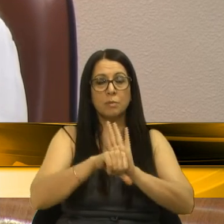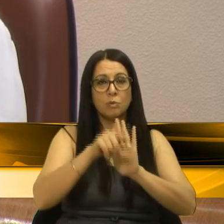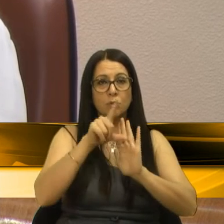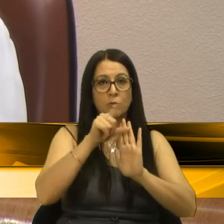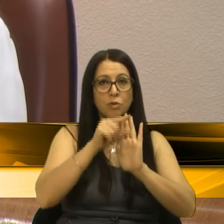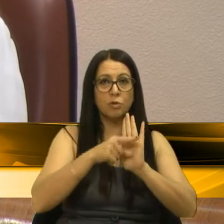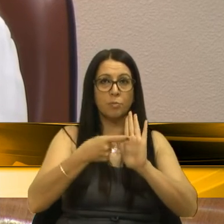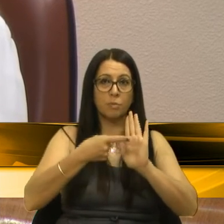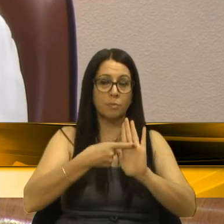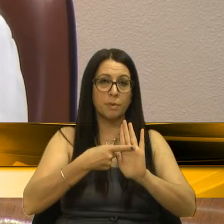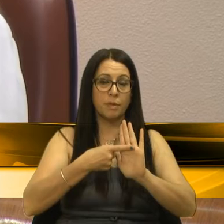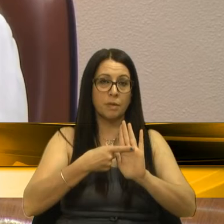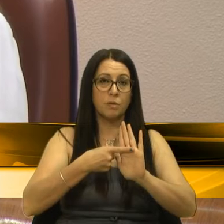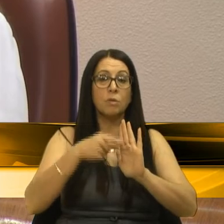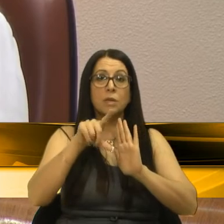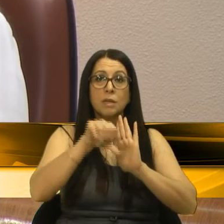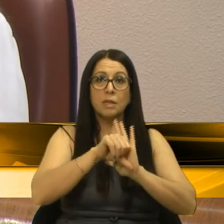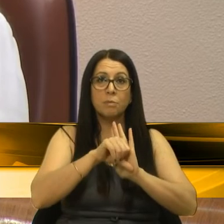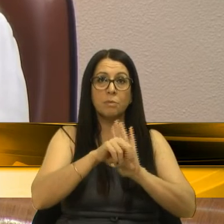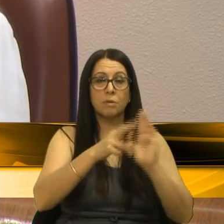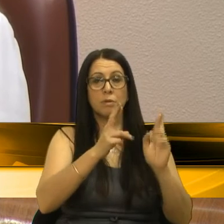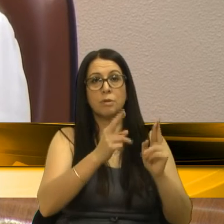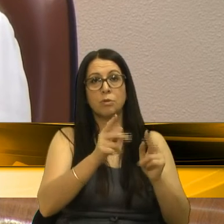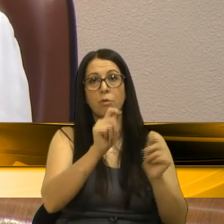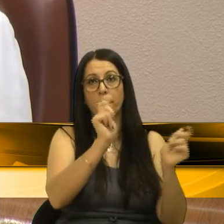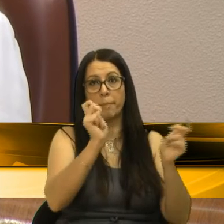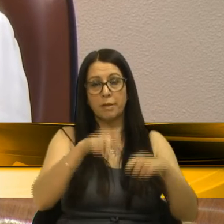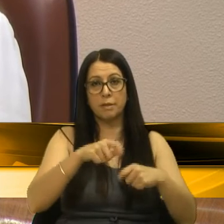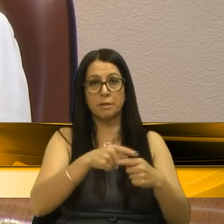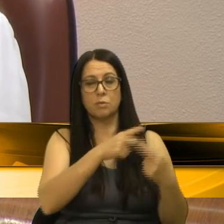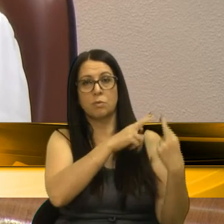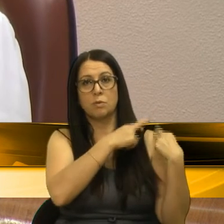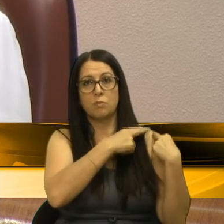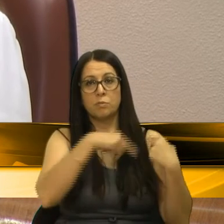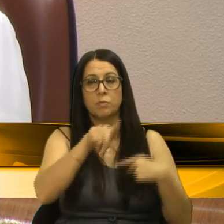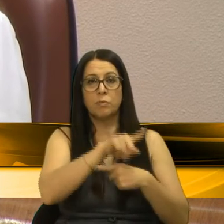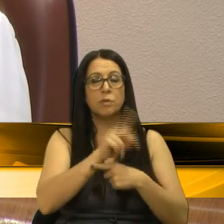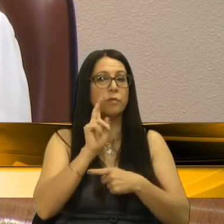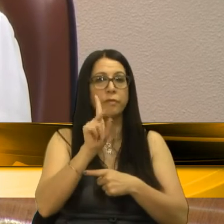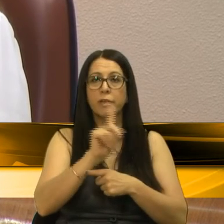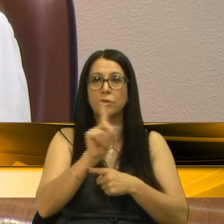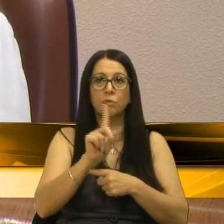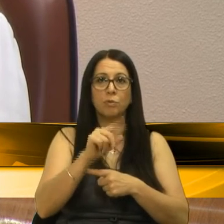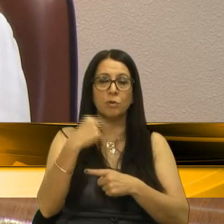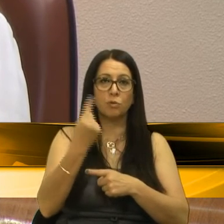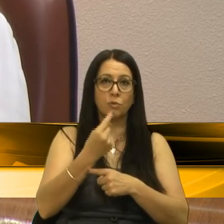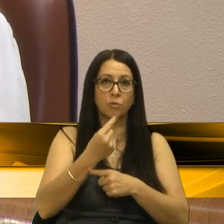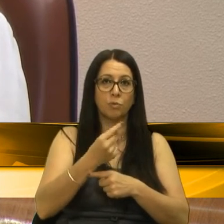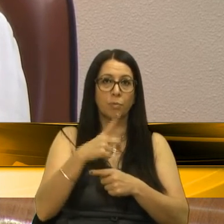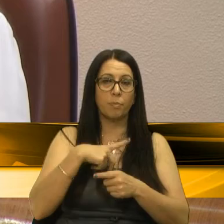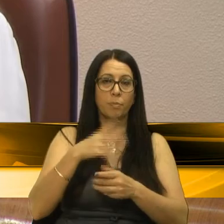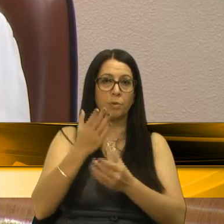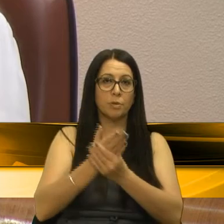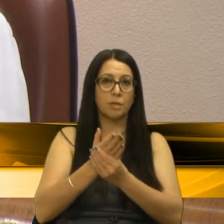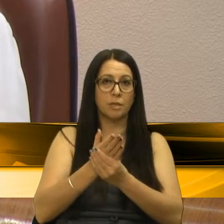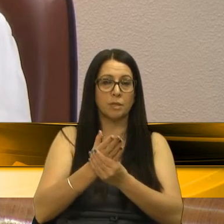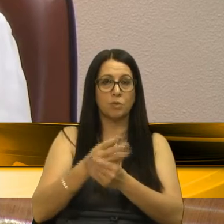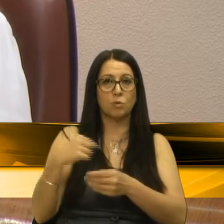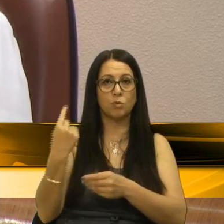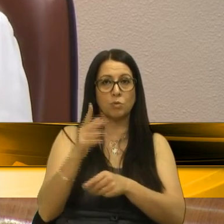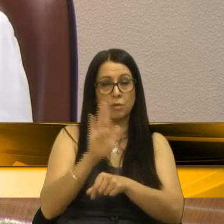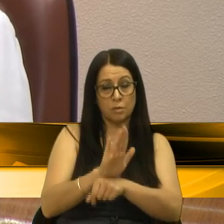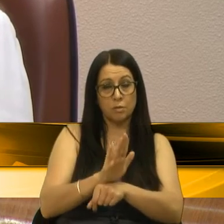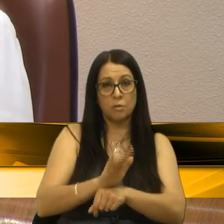1º, crimes comuns de competência do Poder Judiciário. A ele não se aplicam, portanto, as disposições atinentes ao processo penal e à